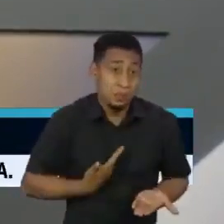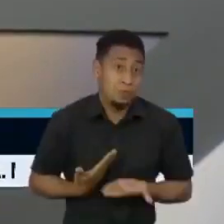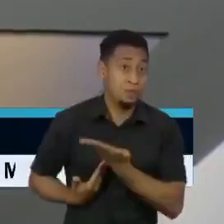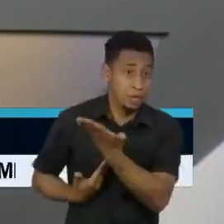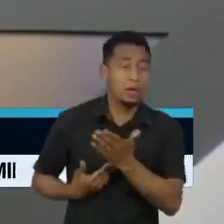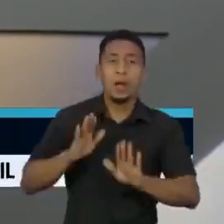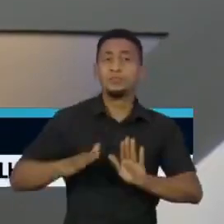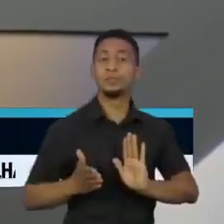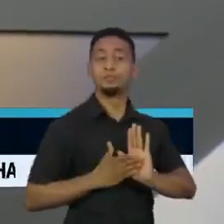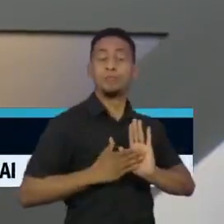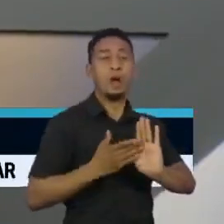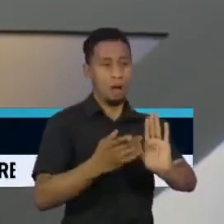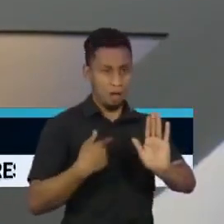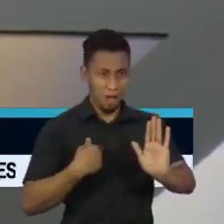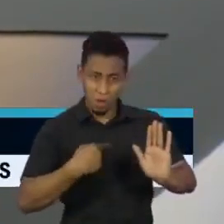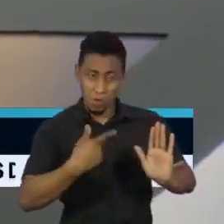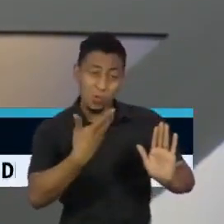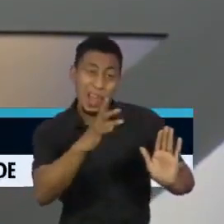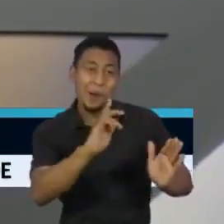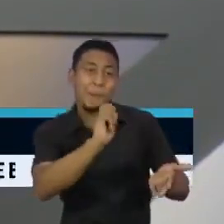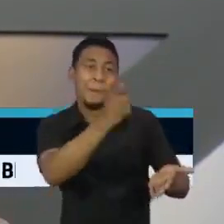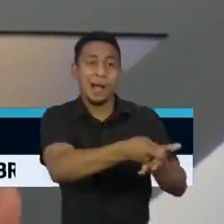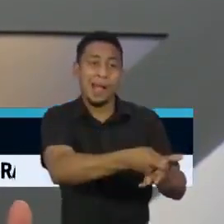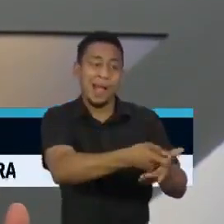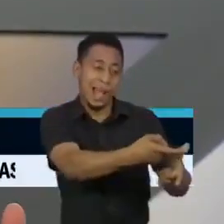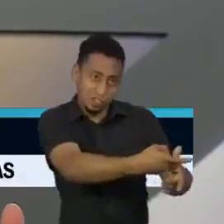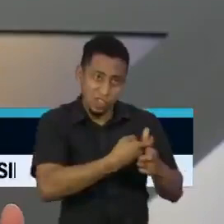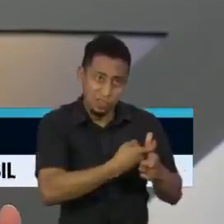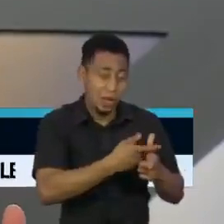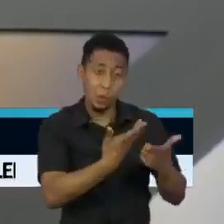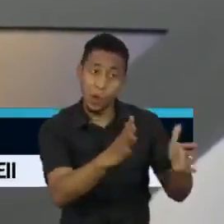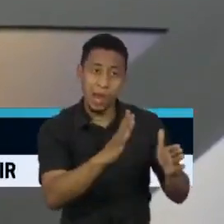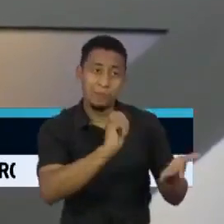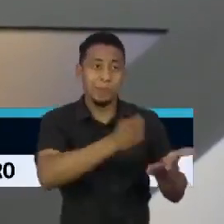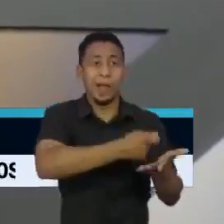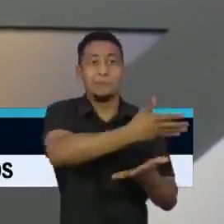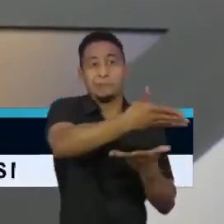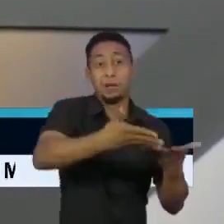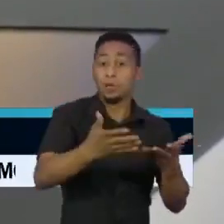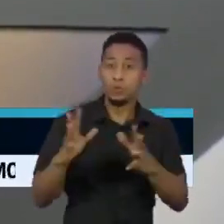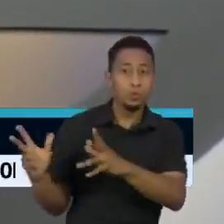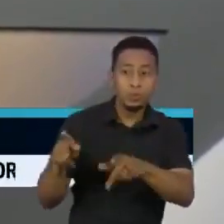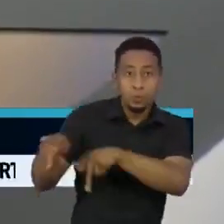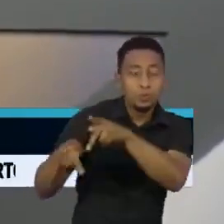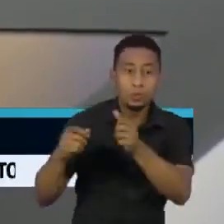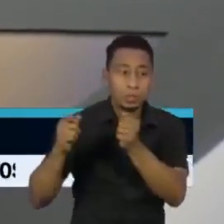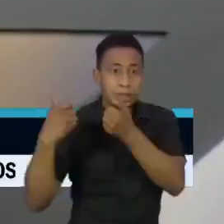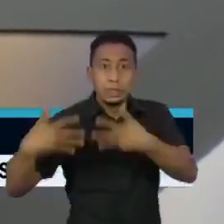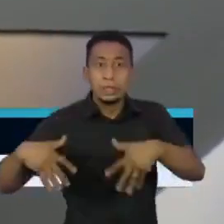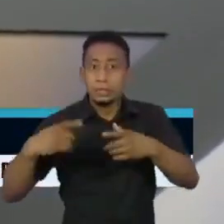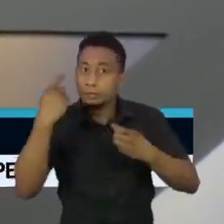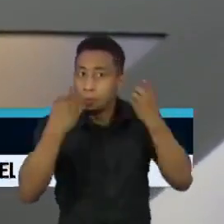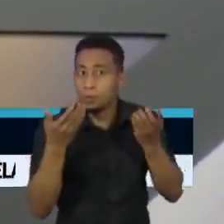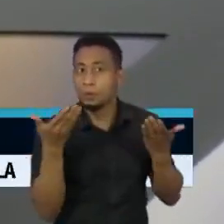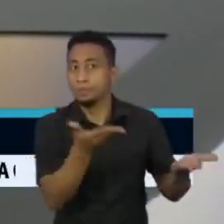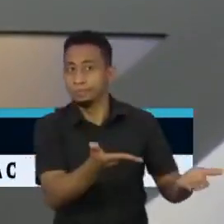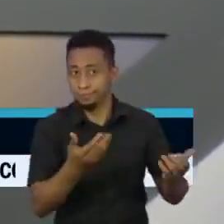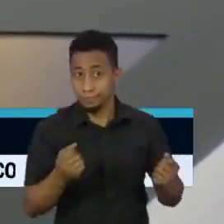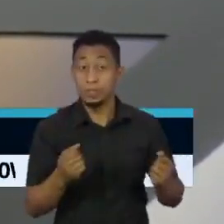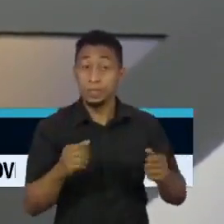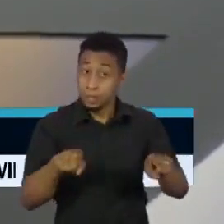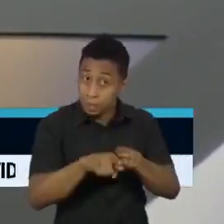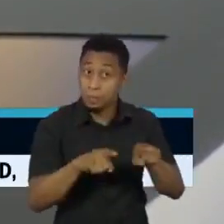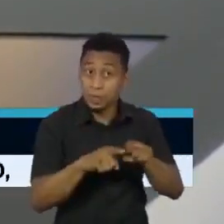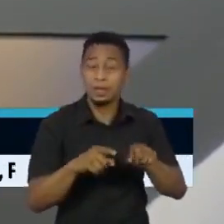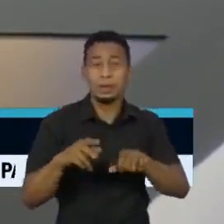como por exemplo e não pagar a sua dívida dos precatórios deixa ainda o investidor mais empolvorosos ainda nós temos uma